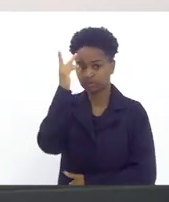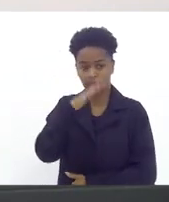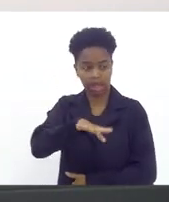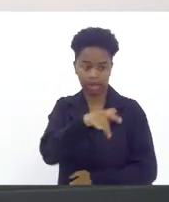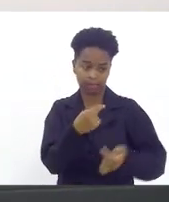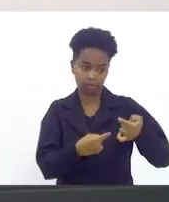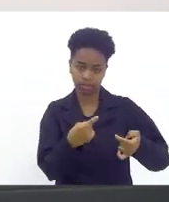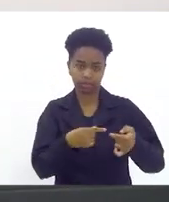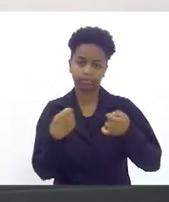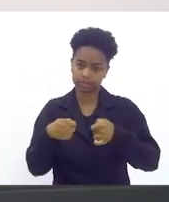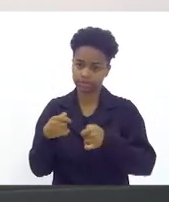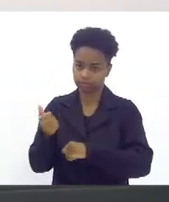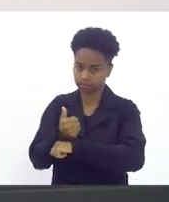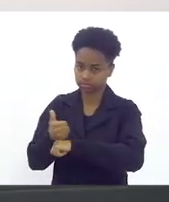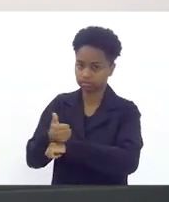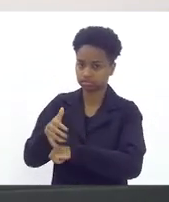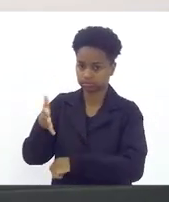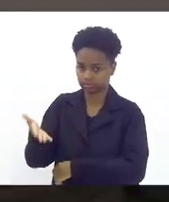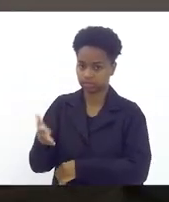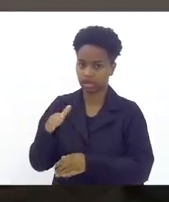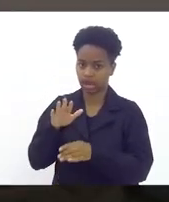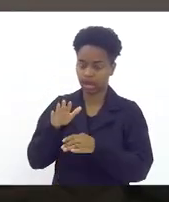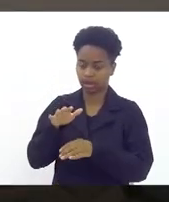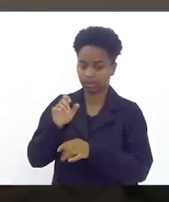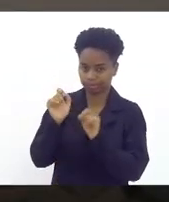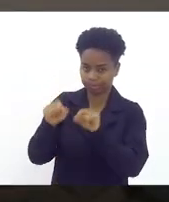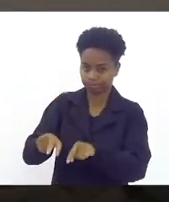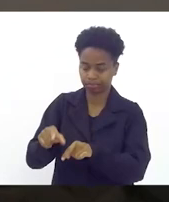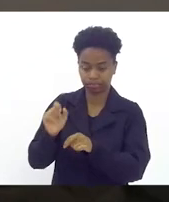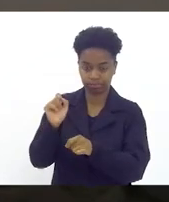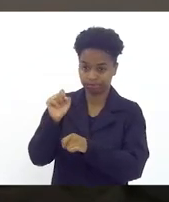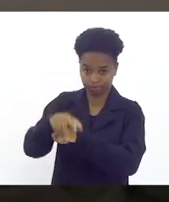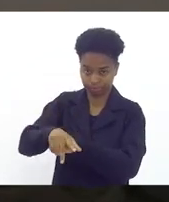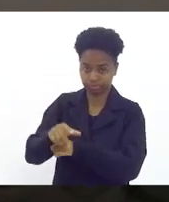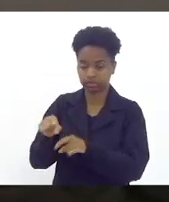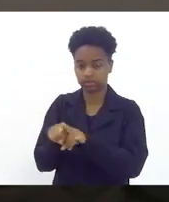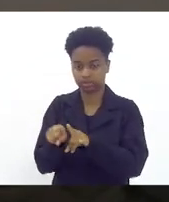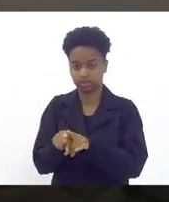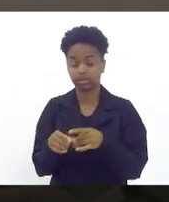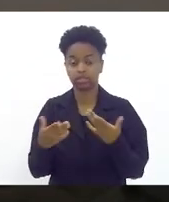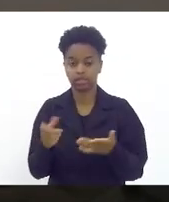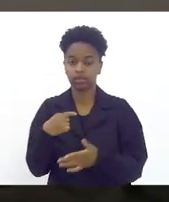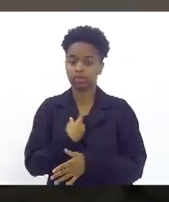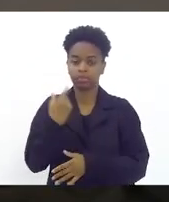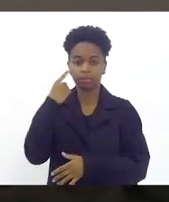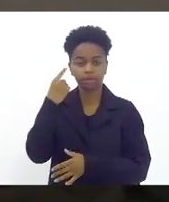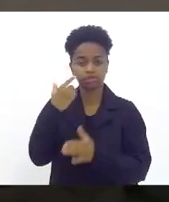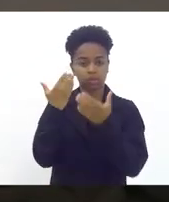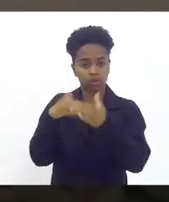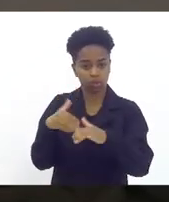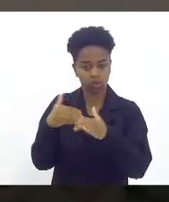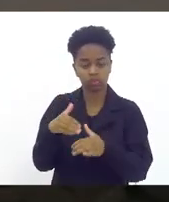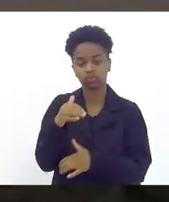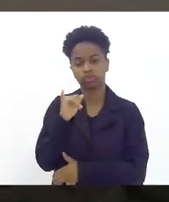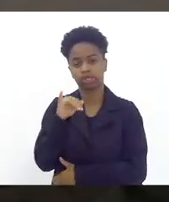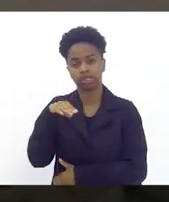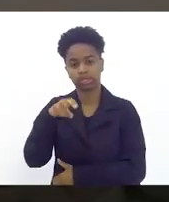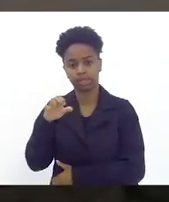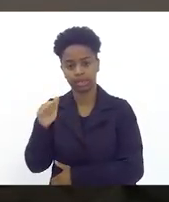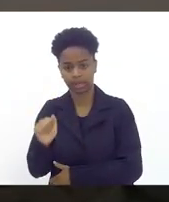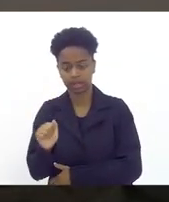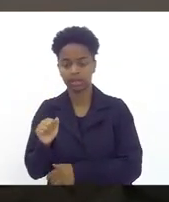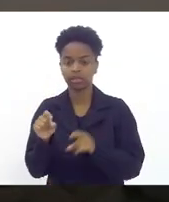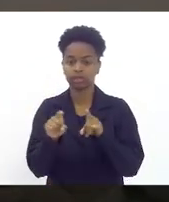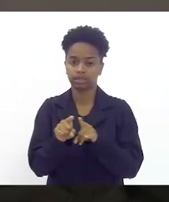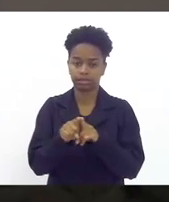política e outras questões que a gente pensou aí é concurso público para o ineia não só pro Inea